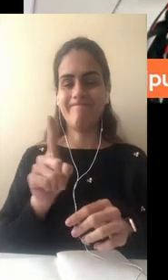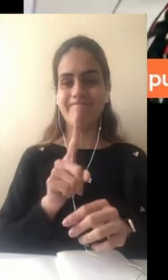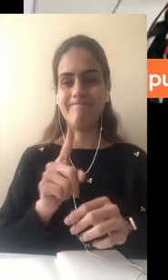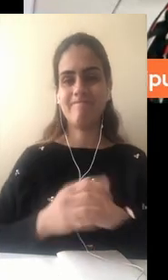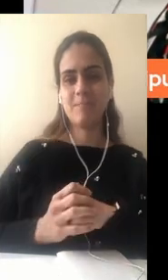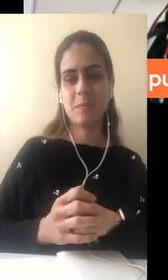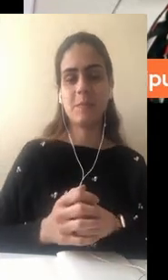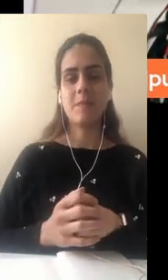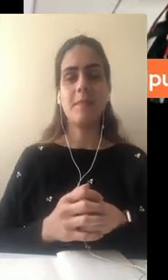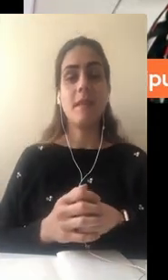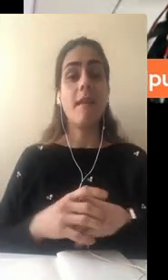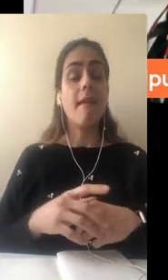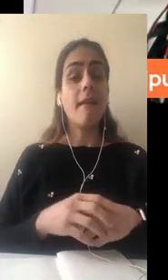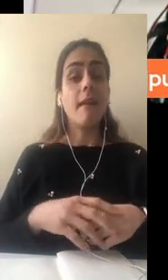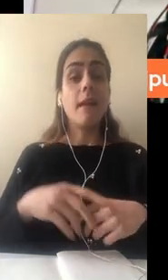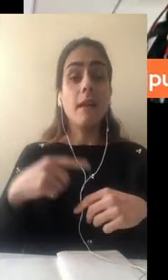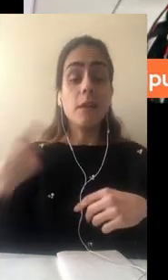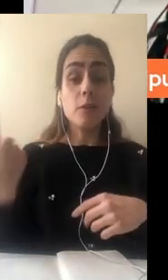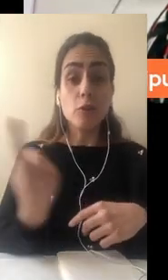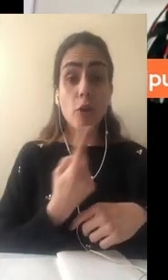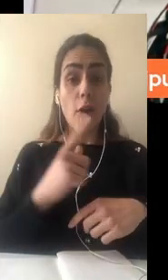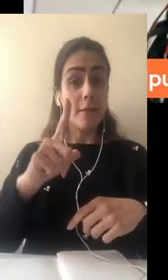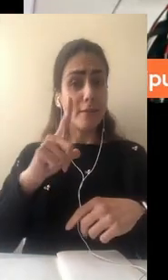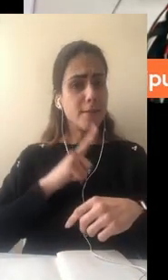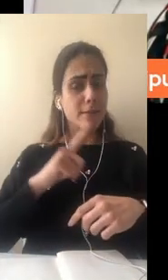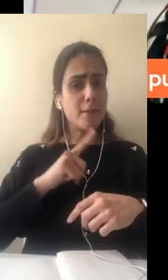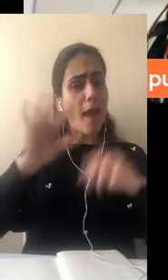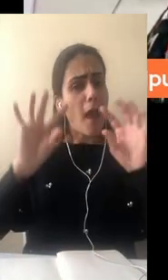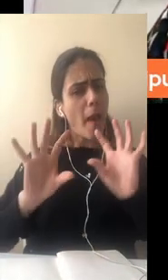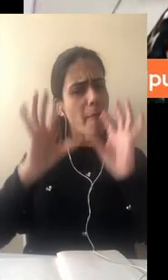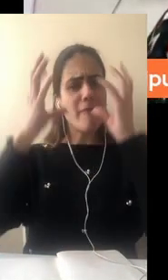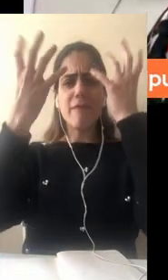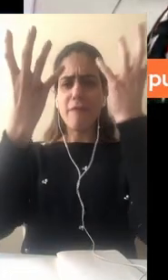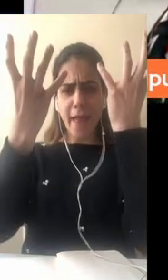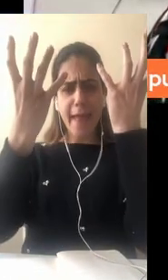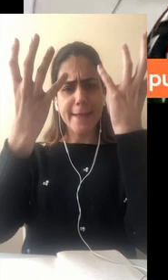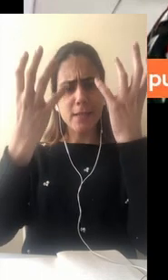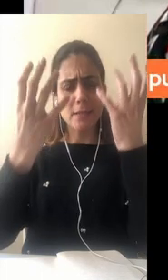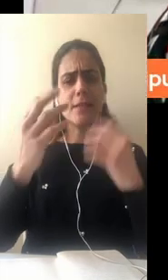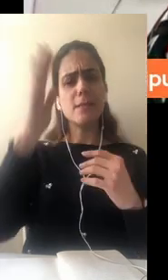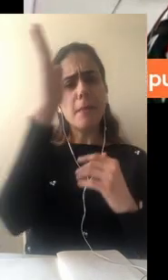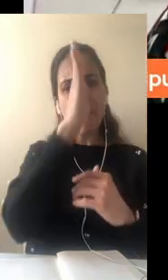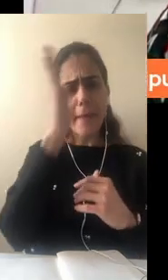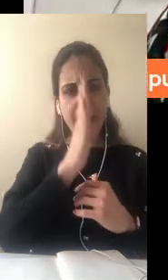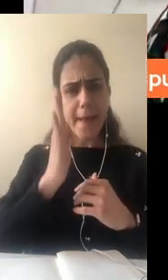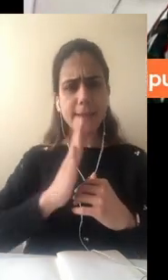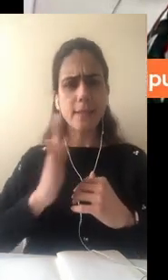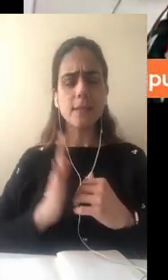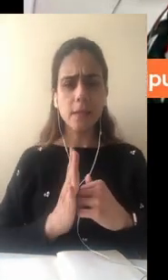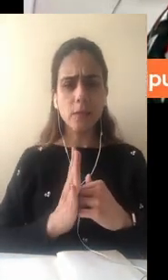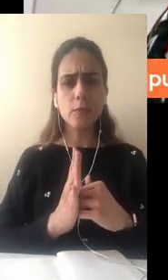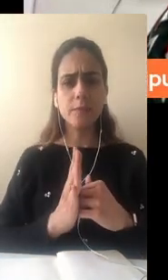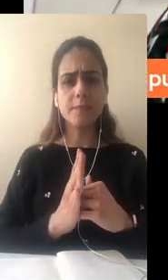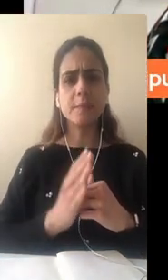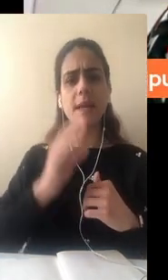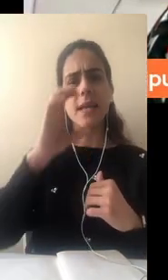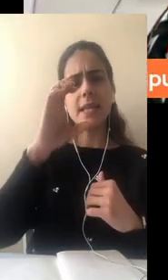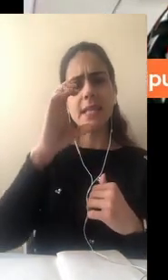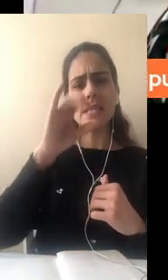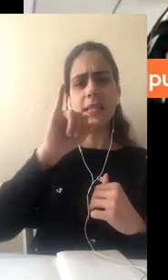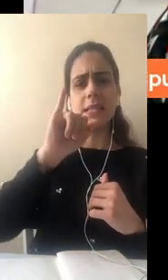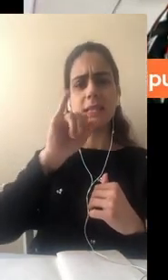festividades dentro do nosso calendário cívico no Brasil. Cada país tem festividades que compõem o seu